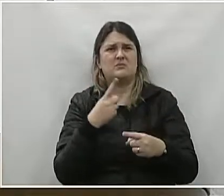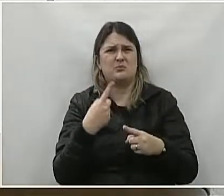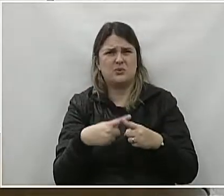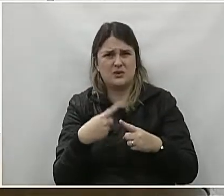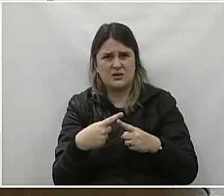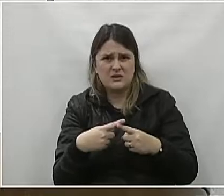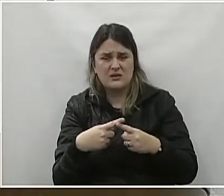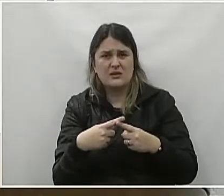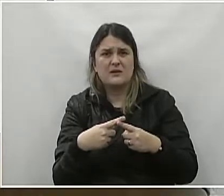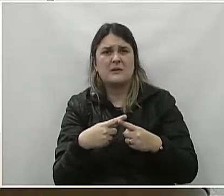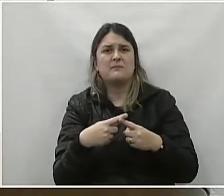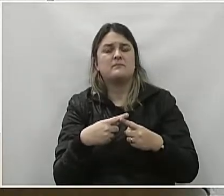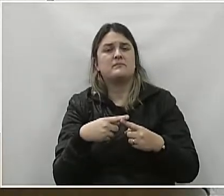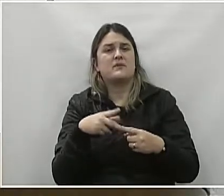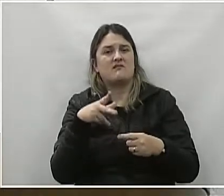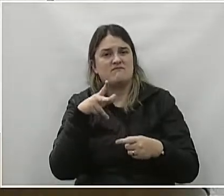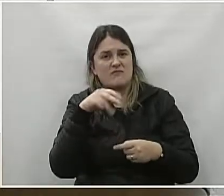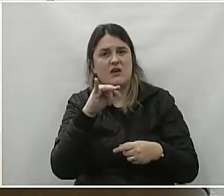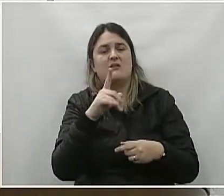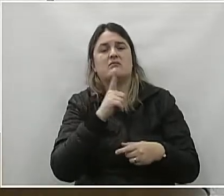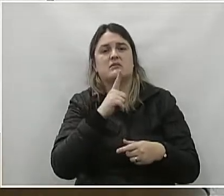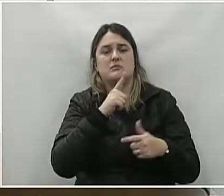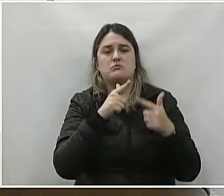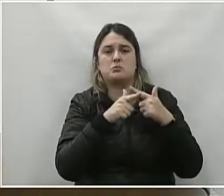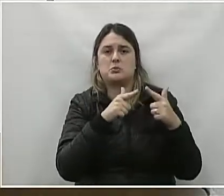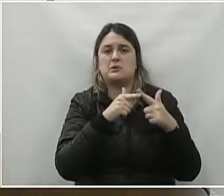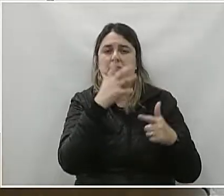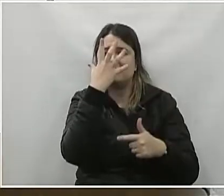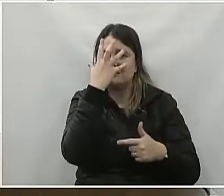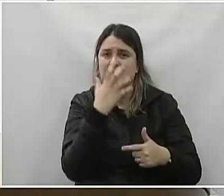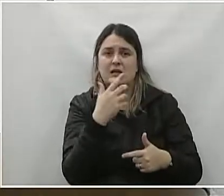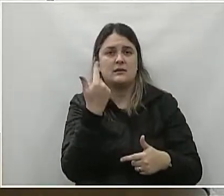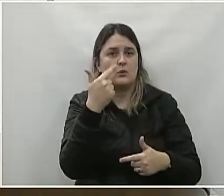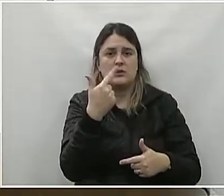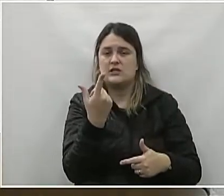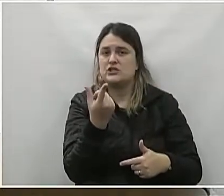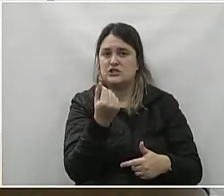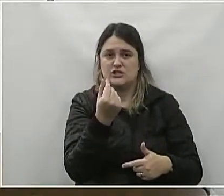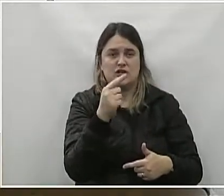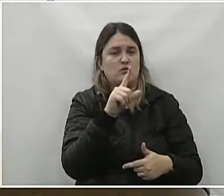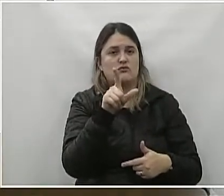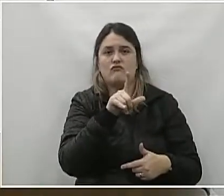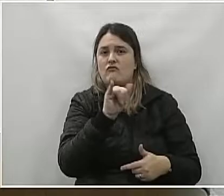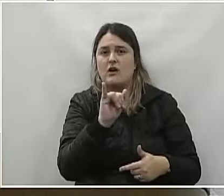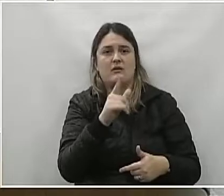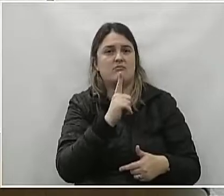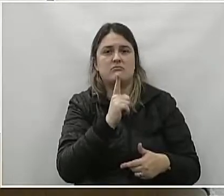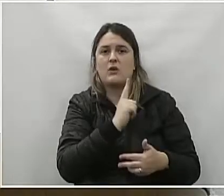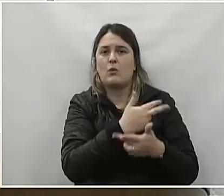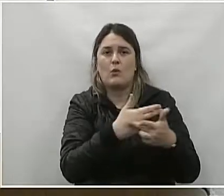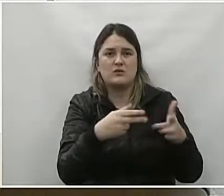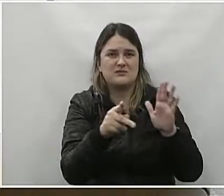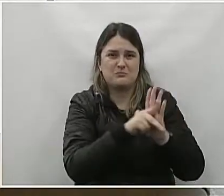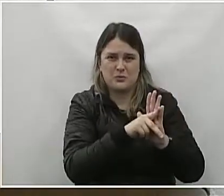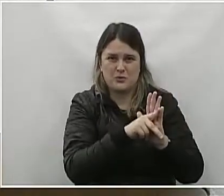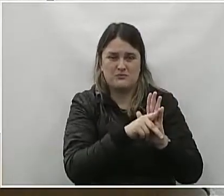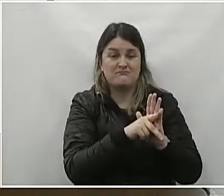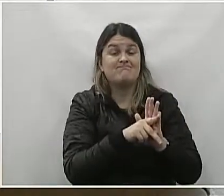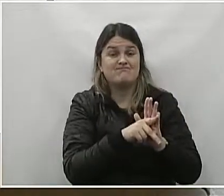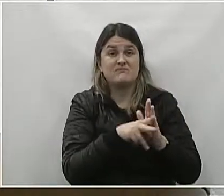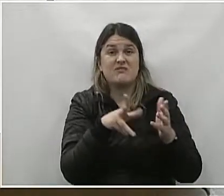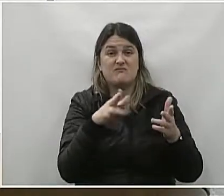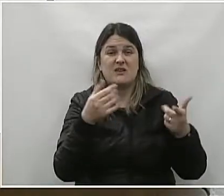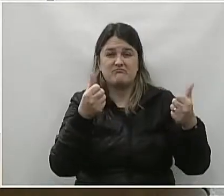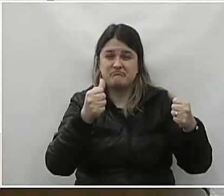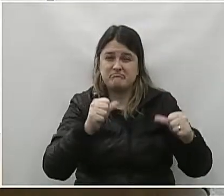está indo, ele vai entrar em colapso. Não vai ter dinheiro, não vai mais ter bens, e a coisa vai ficar